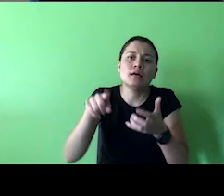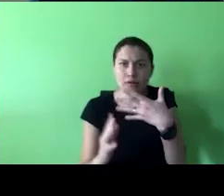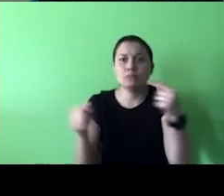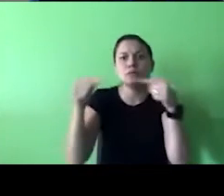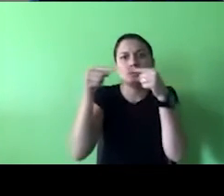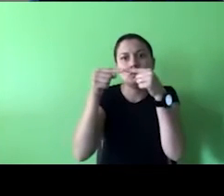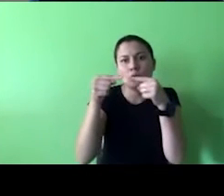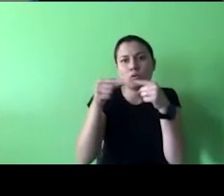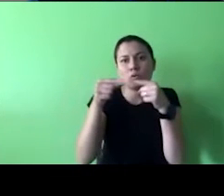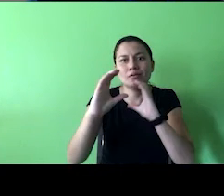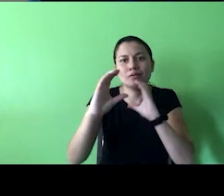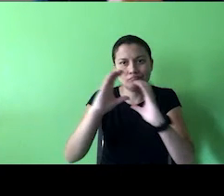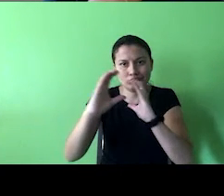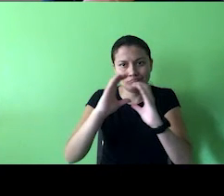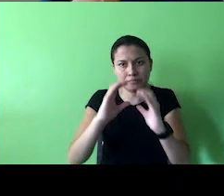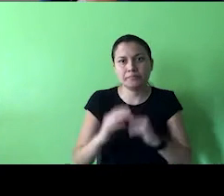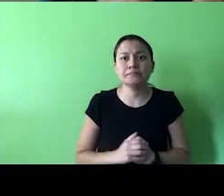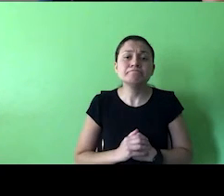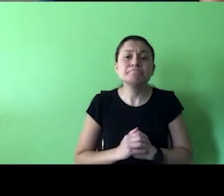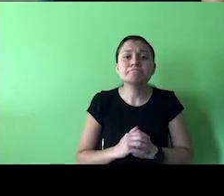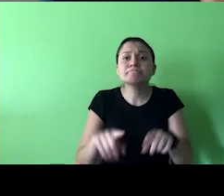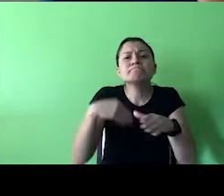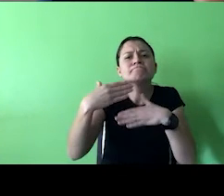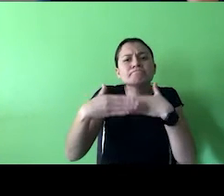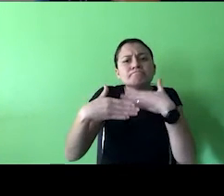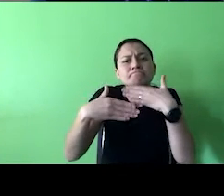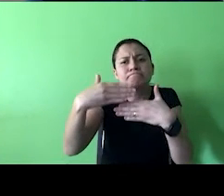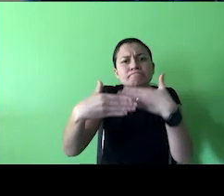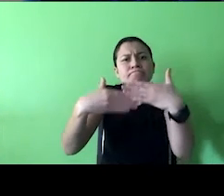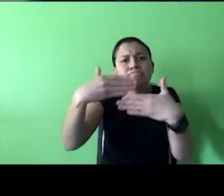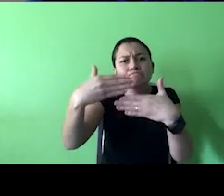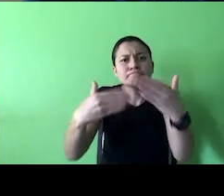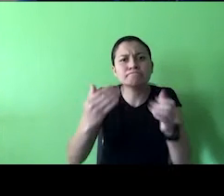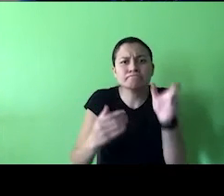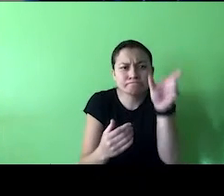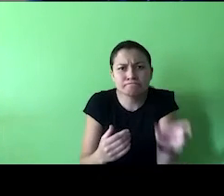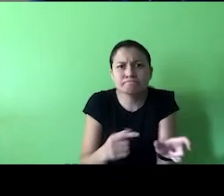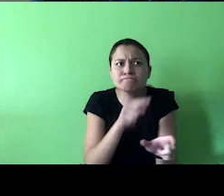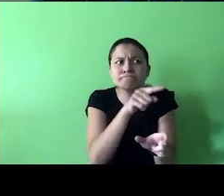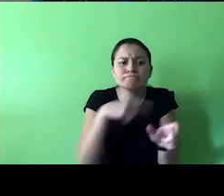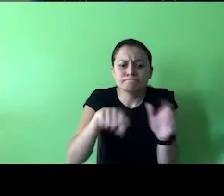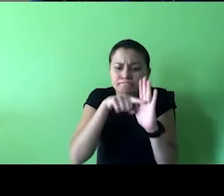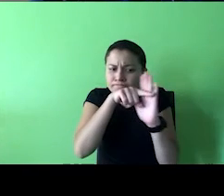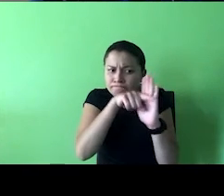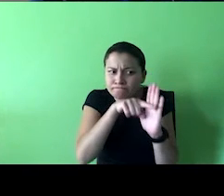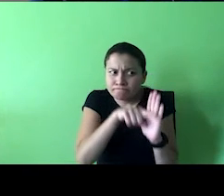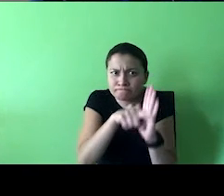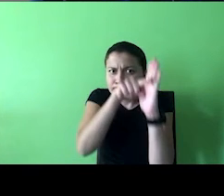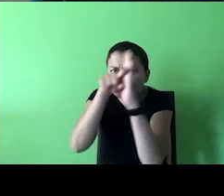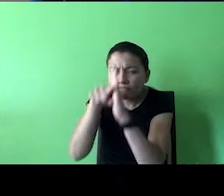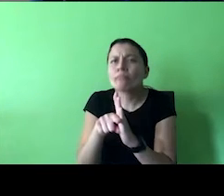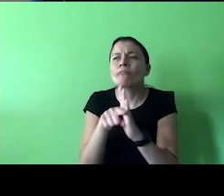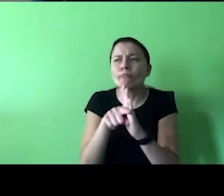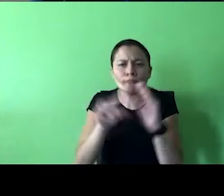comunicação. E a gente deu seguimento ao processo com essa proto-persona, certo? Que a gente criou a partir dessas pesquisas. Então a gente fez